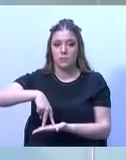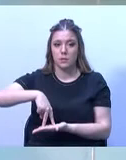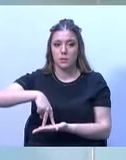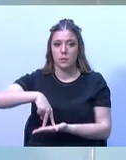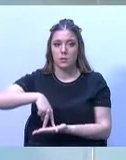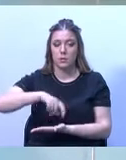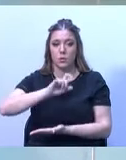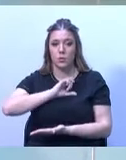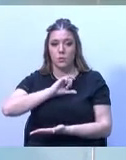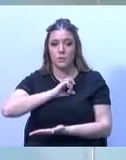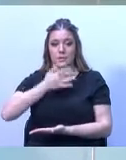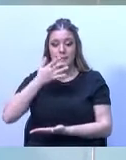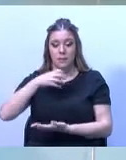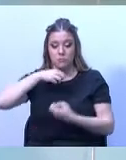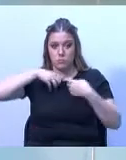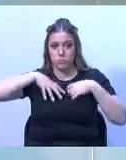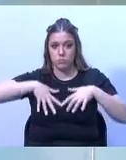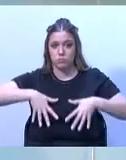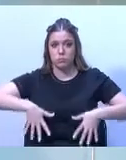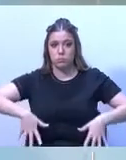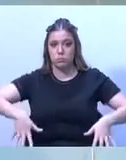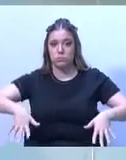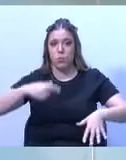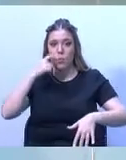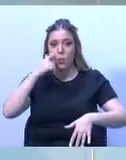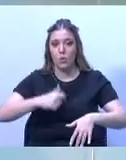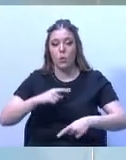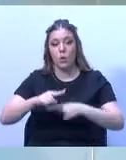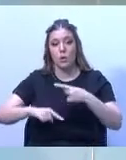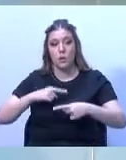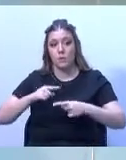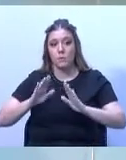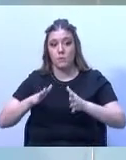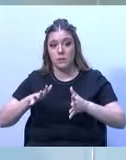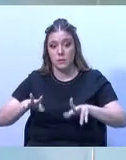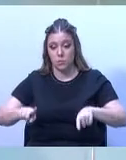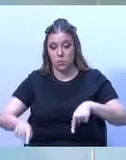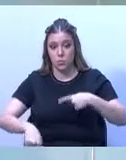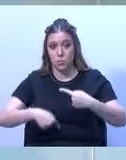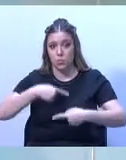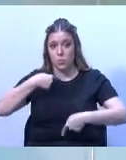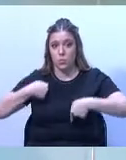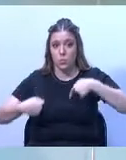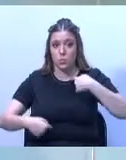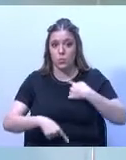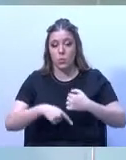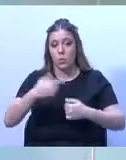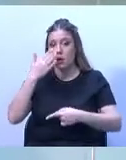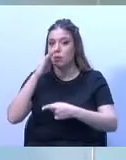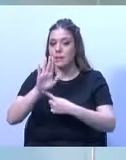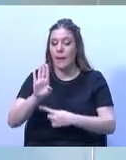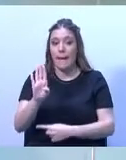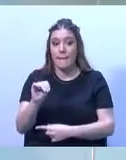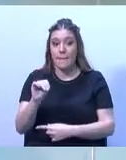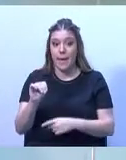o coração distribui o sangue por todo o corpo, não é? Mas depois vai ter que fazer o refluxo, portanto, dos pés, por exemplo, não é? Que